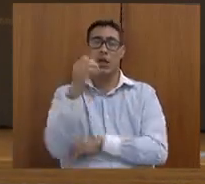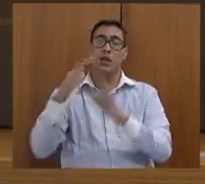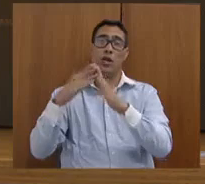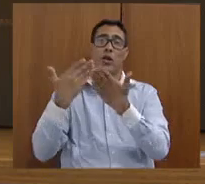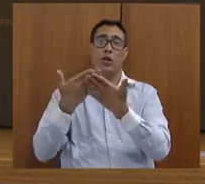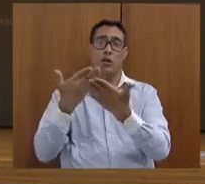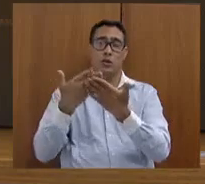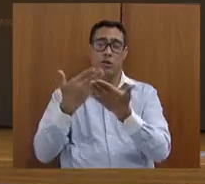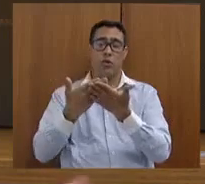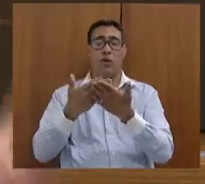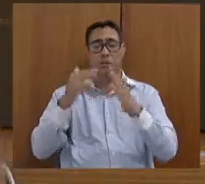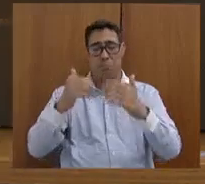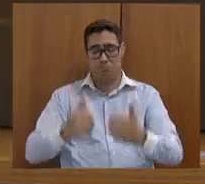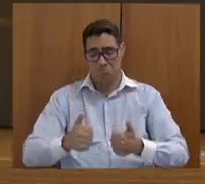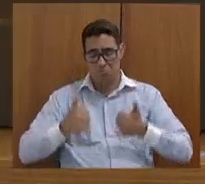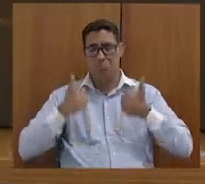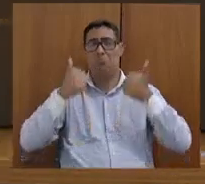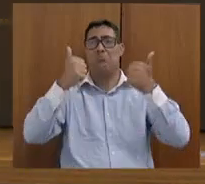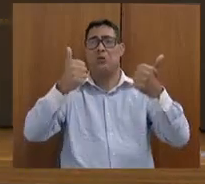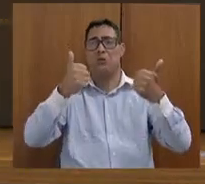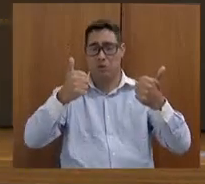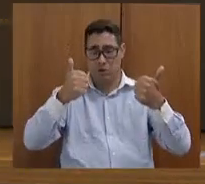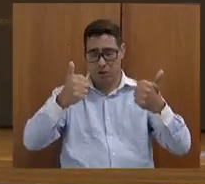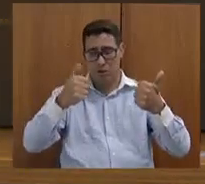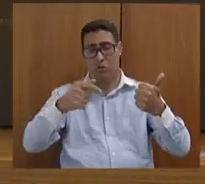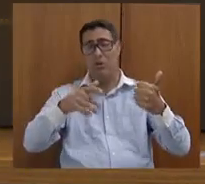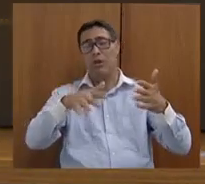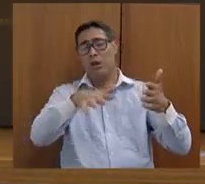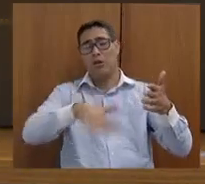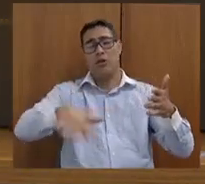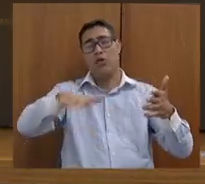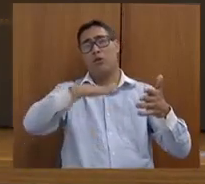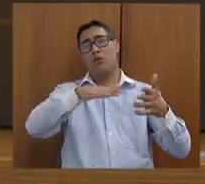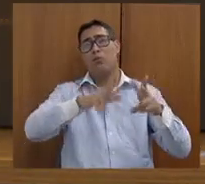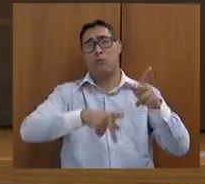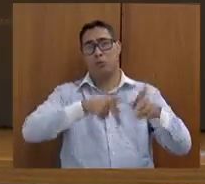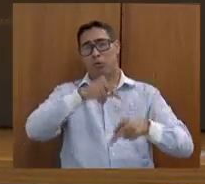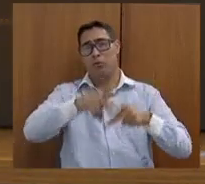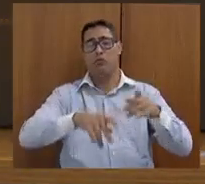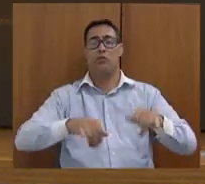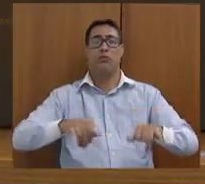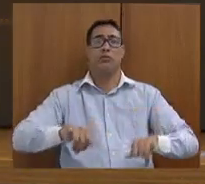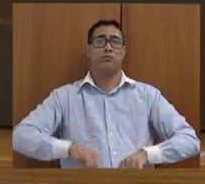melhorando muito o sofrimento daquele povo lá